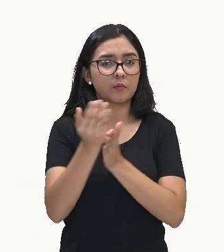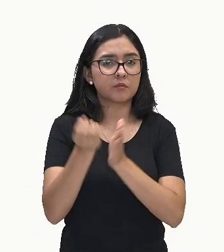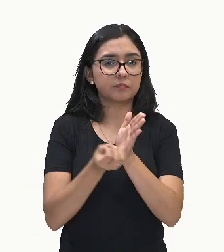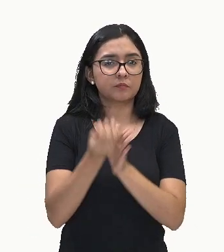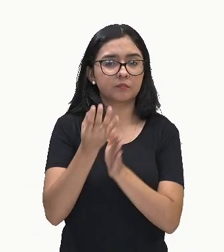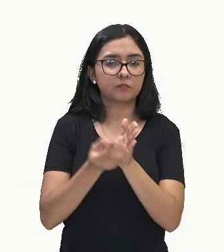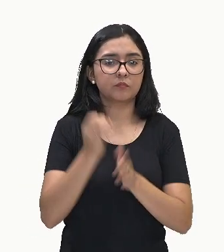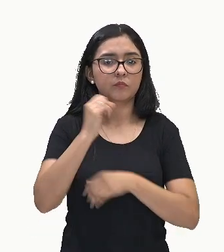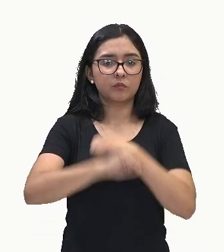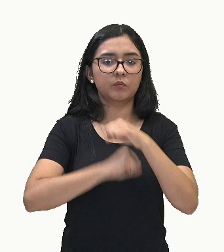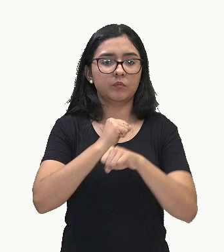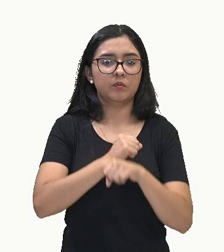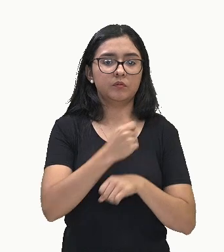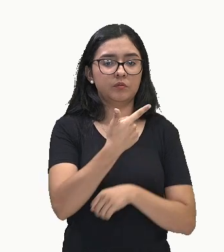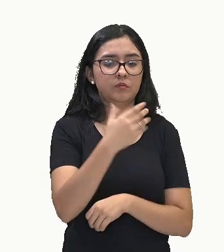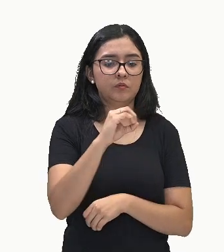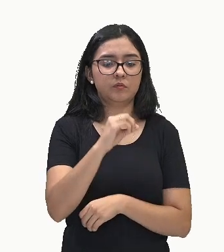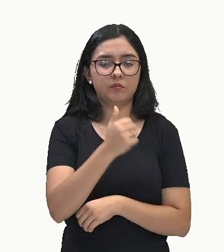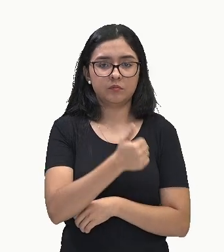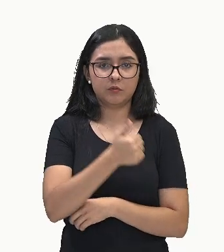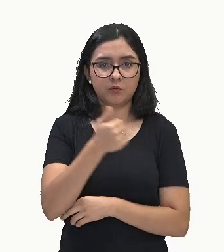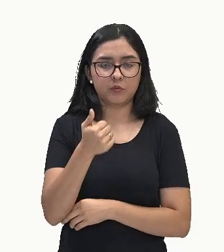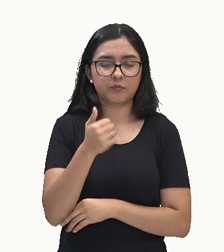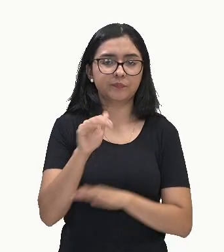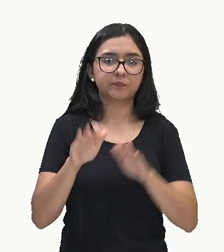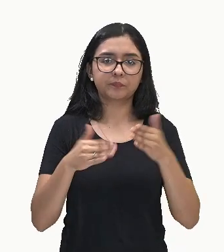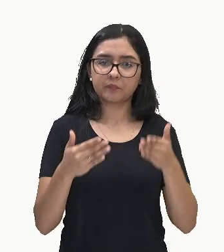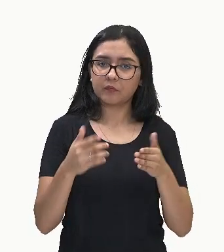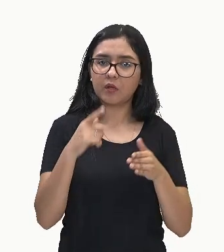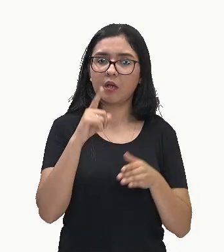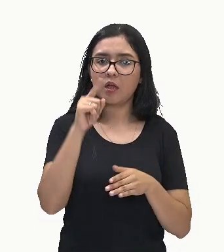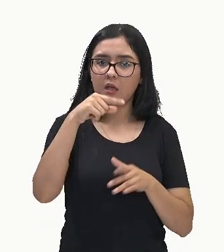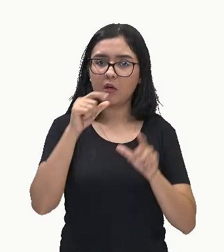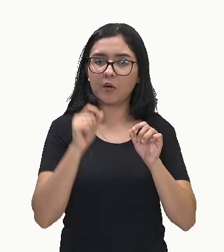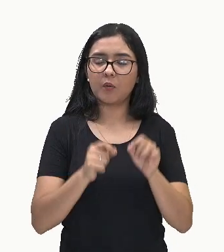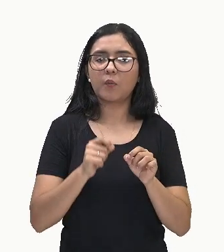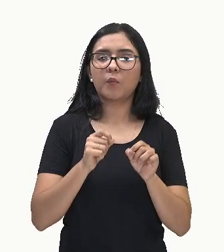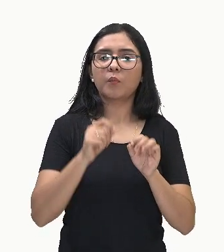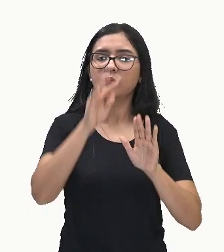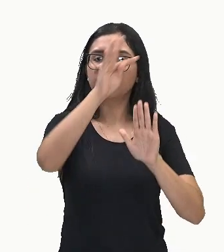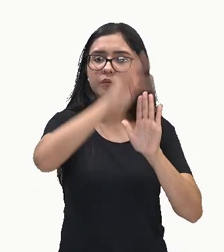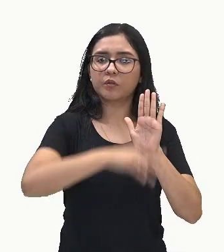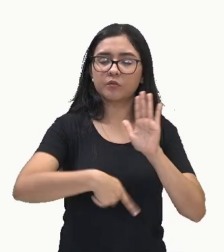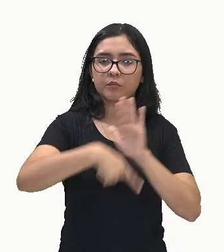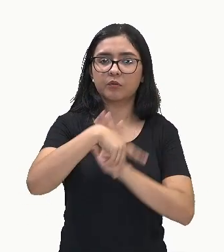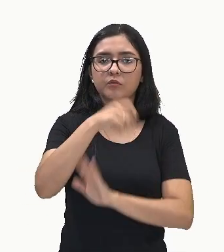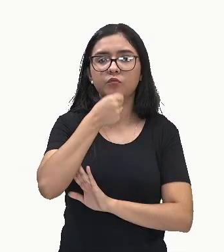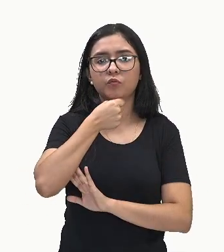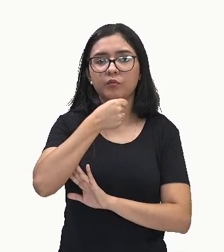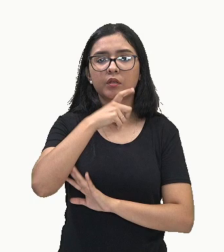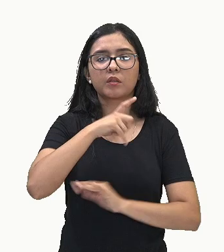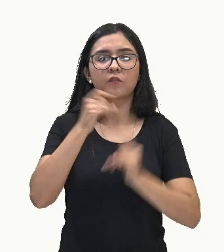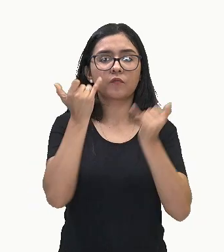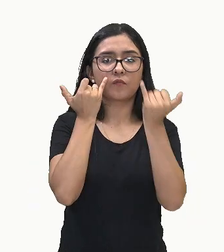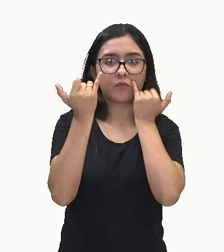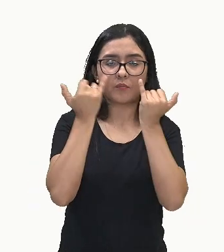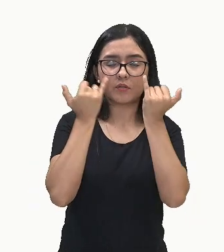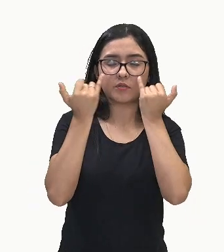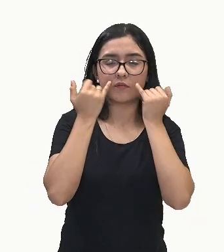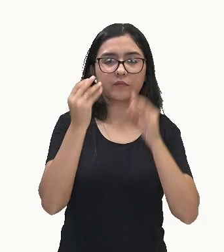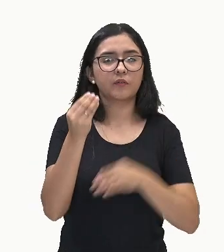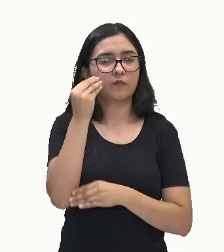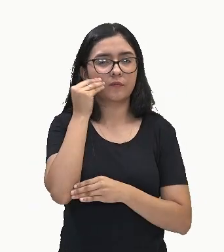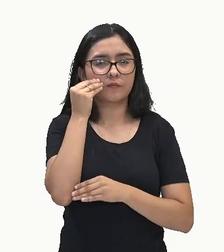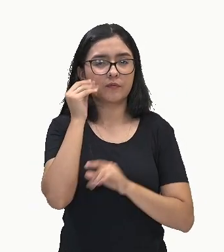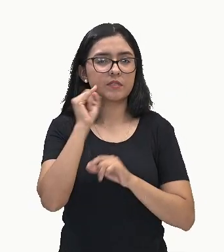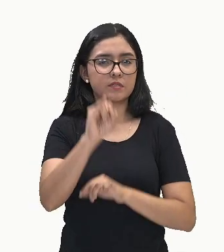2011 Então isso daqui é um trecho né de uma reportagem que dá alguns dados e vamos ver se esses dados são